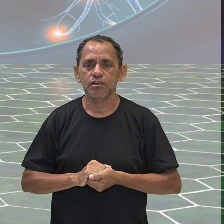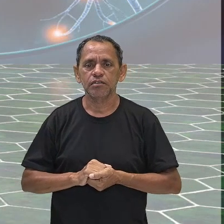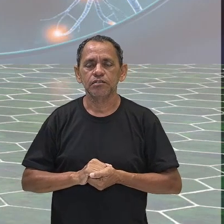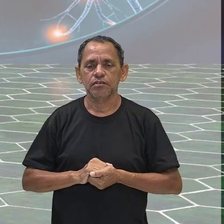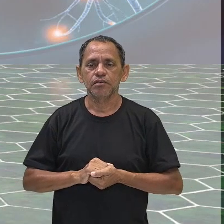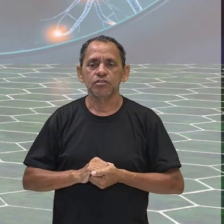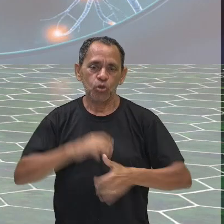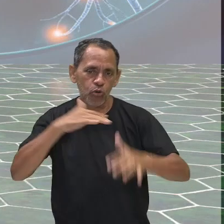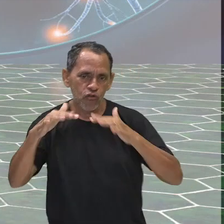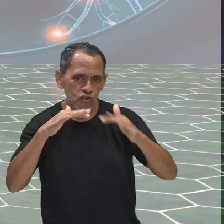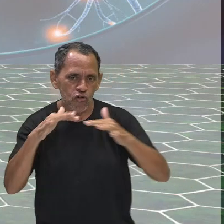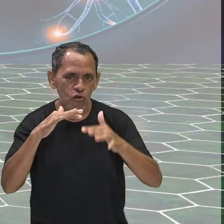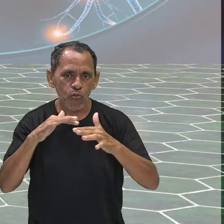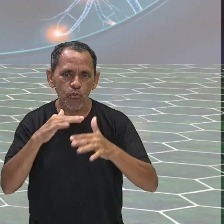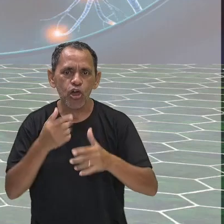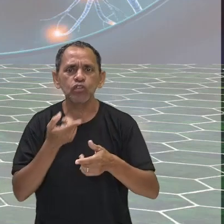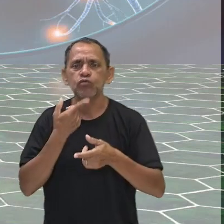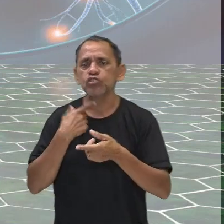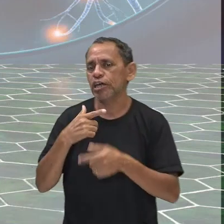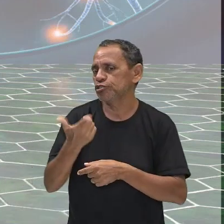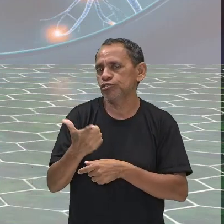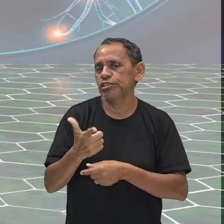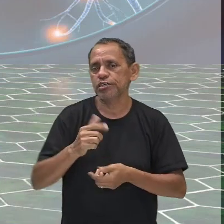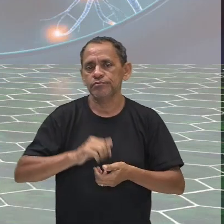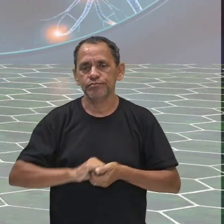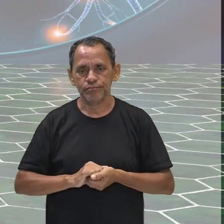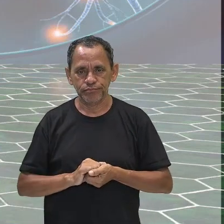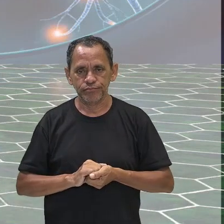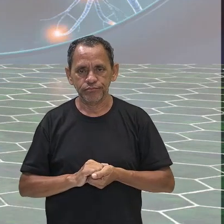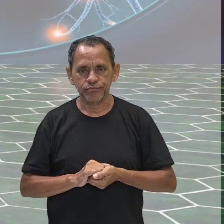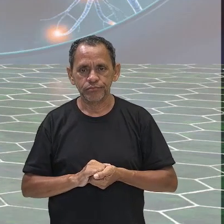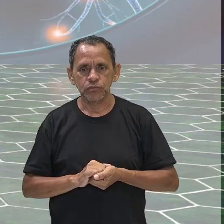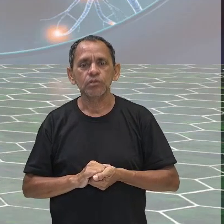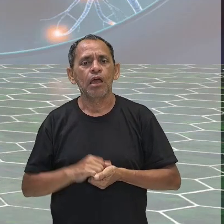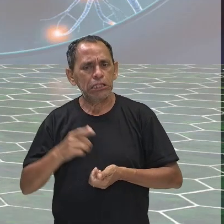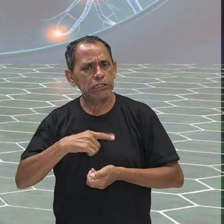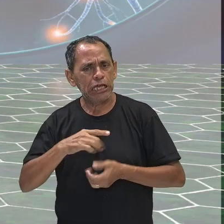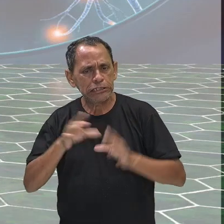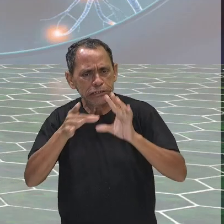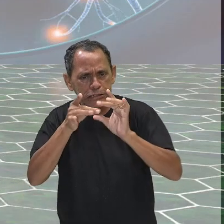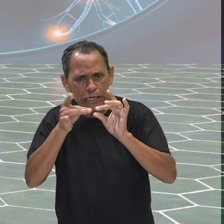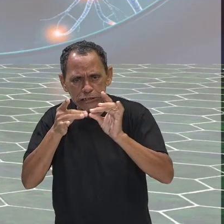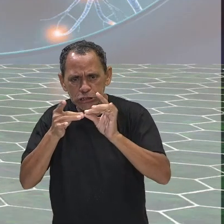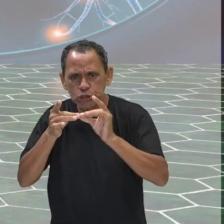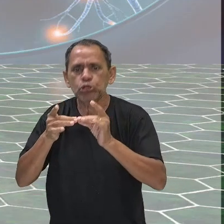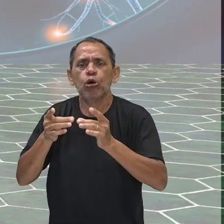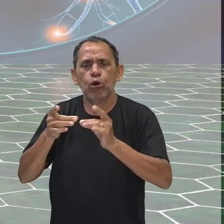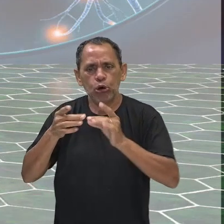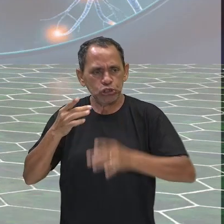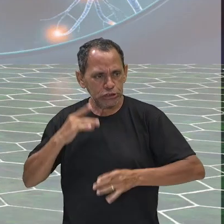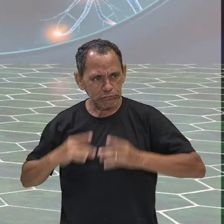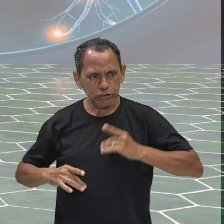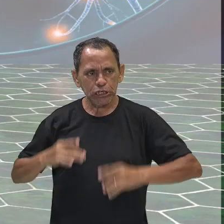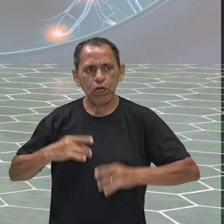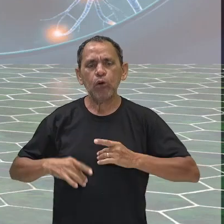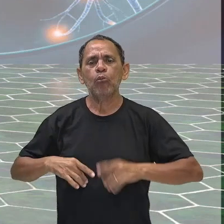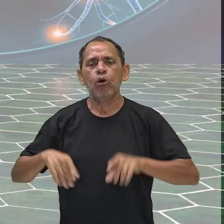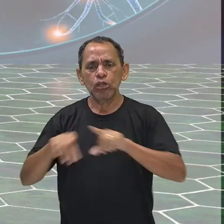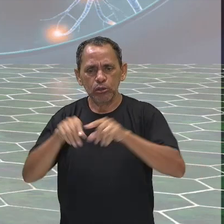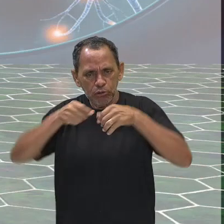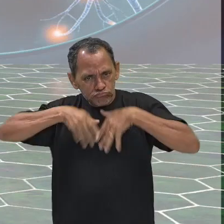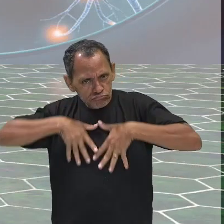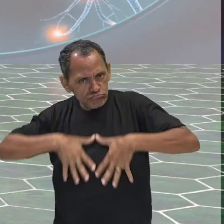involuntários. Glândulas ao longo do corpo, secreções de hormônios também vão acontecer